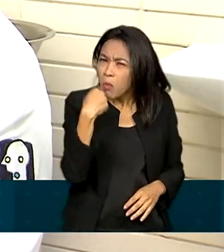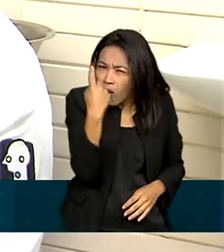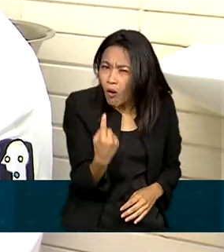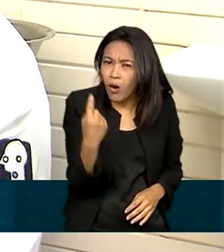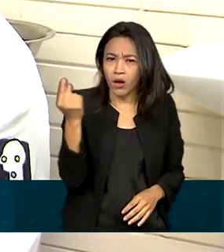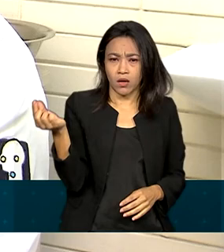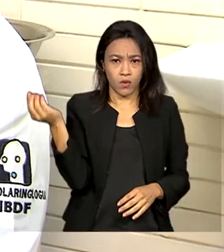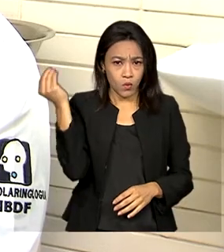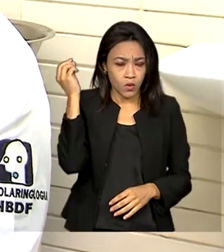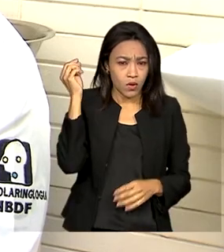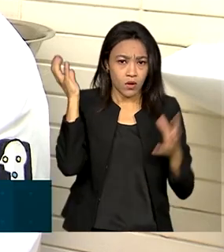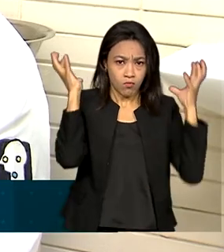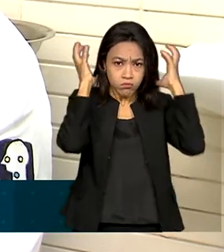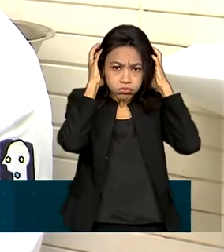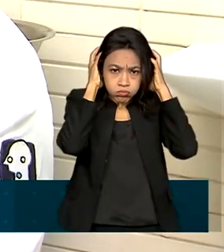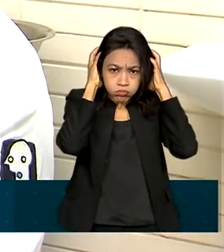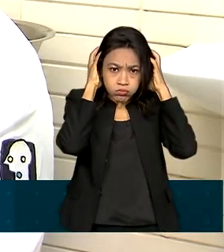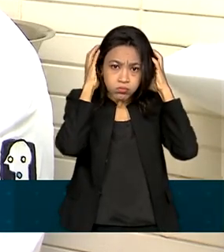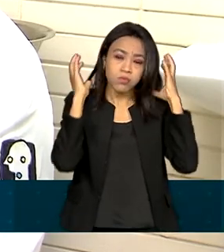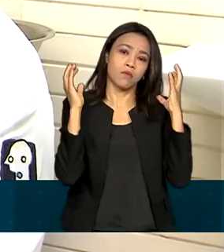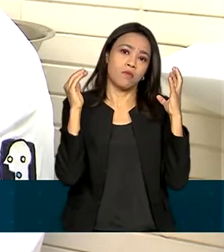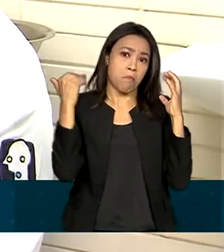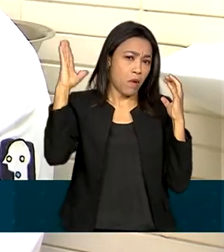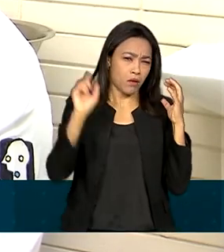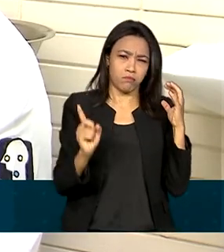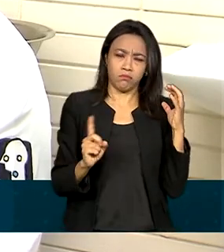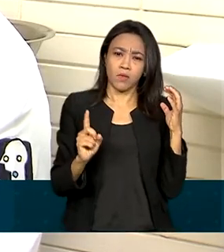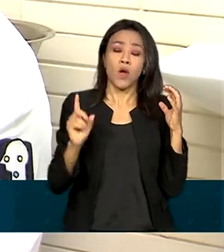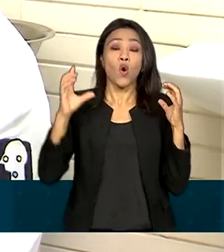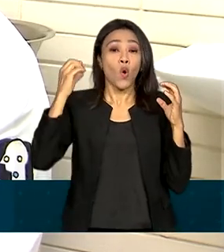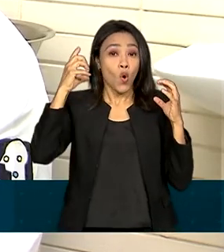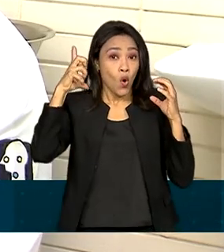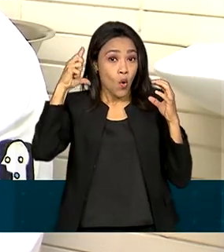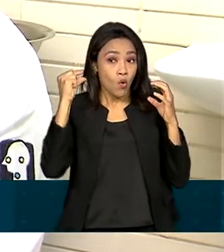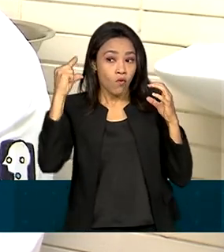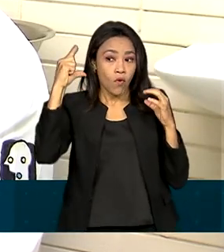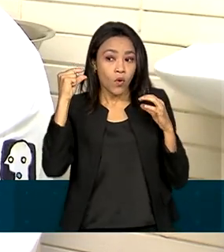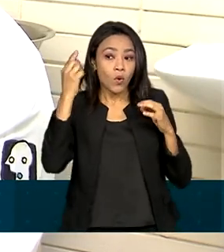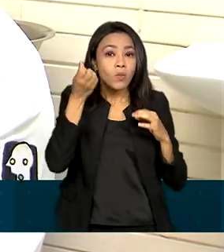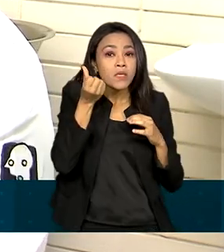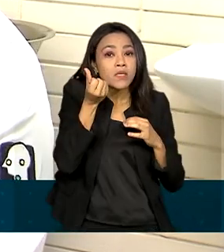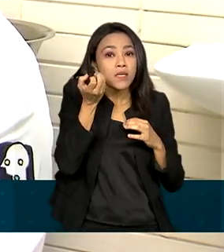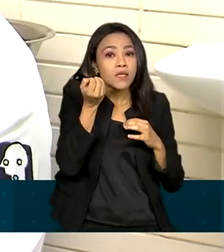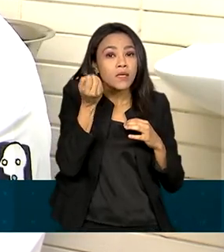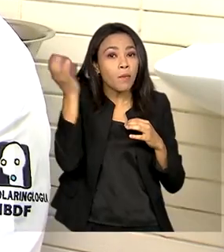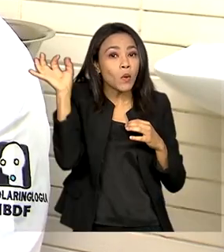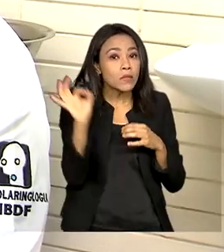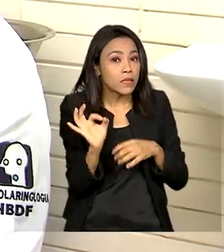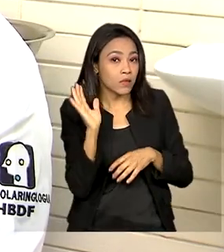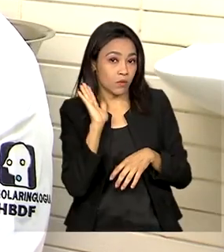equipamentos eletrônicos, com um volume no máximo de 60% da capacidade máxima.